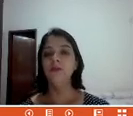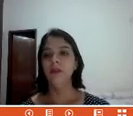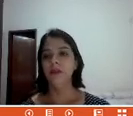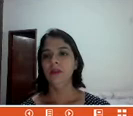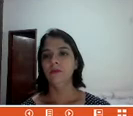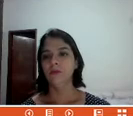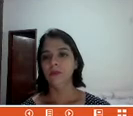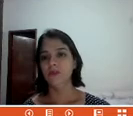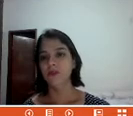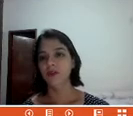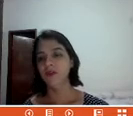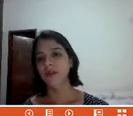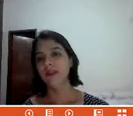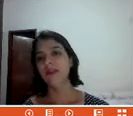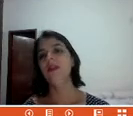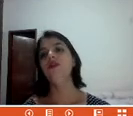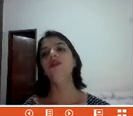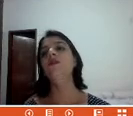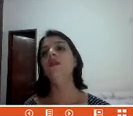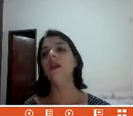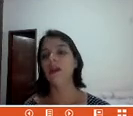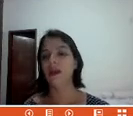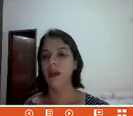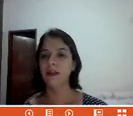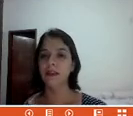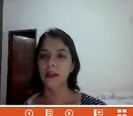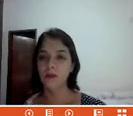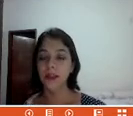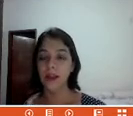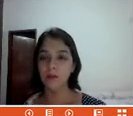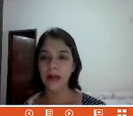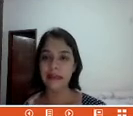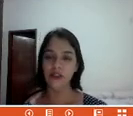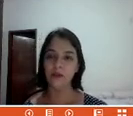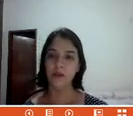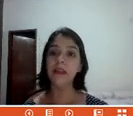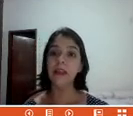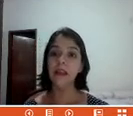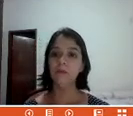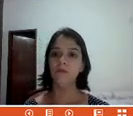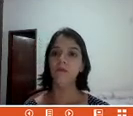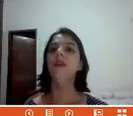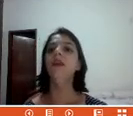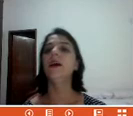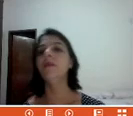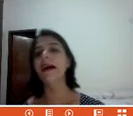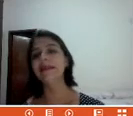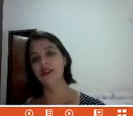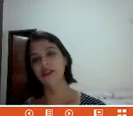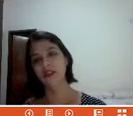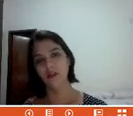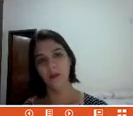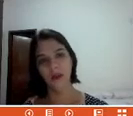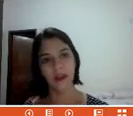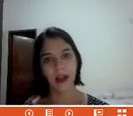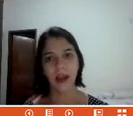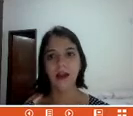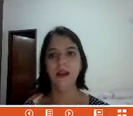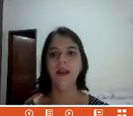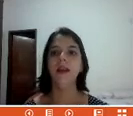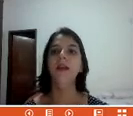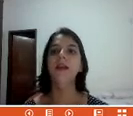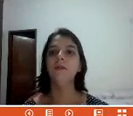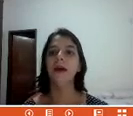não ouviam, as pessoas entendiam que elas eram incapazes de aprender, incapazes de se